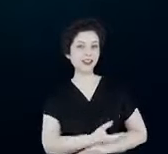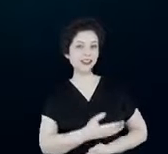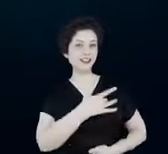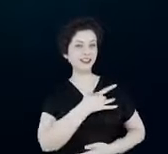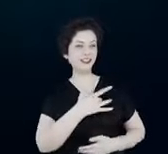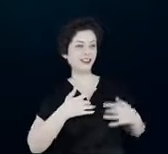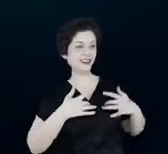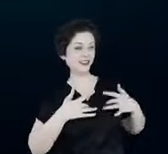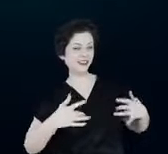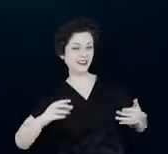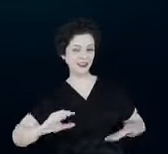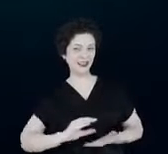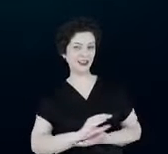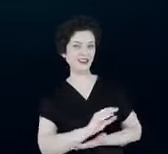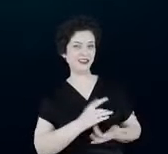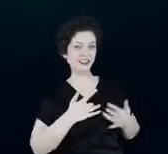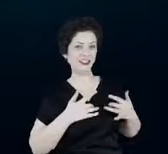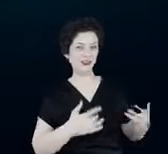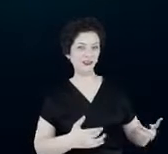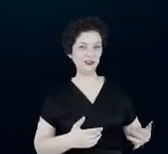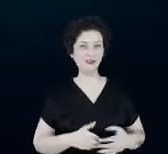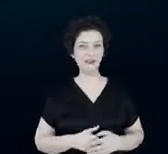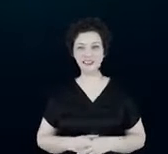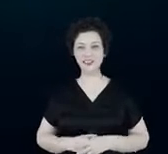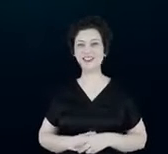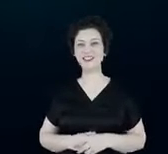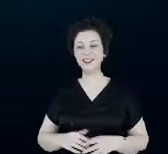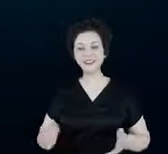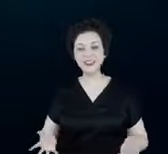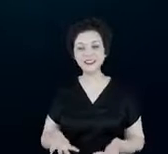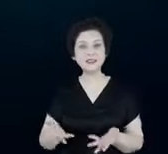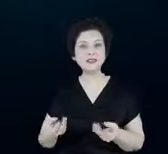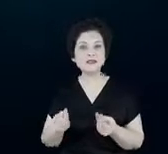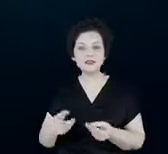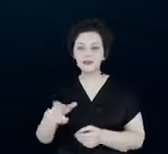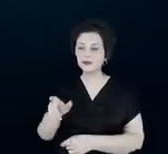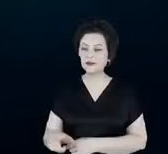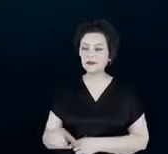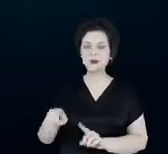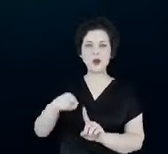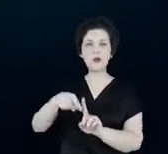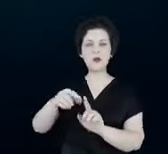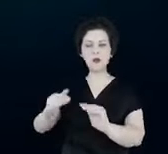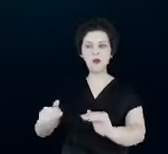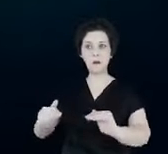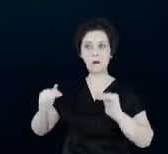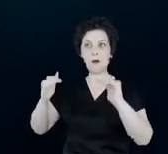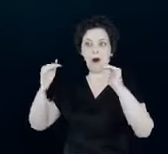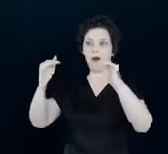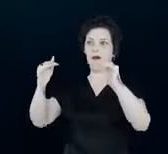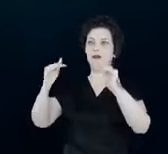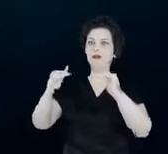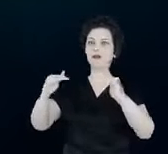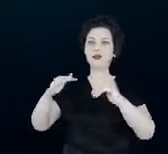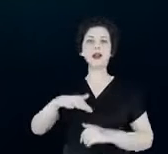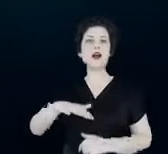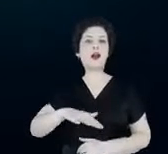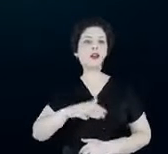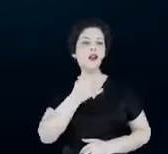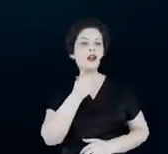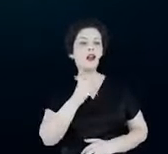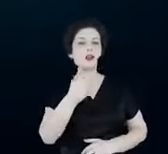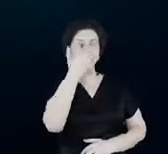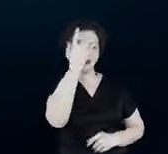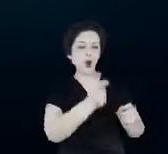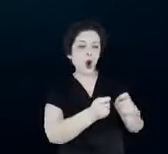olha como você consegue incentivar o cliente a um propósito maior né no caso de energia seria com que as pessoas fazem